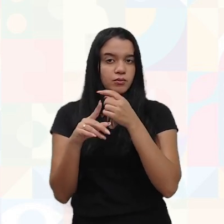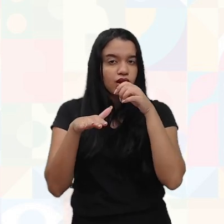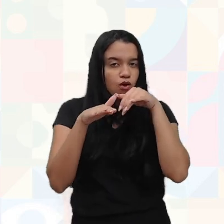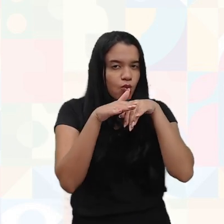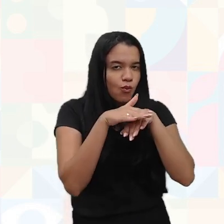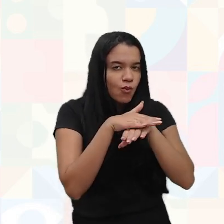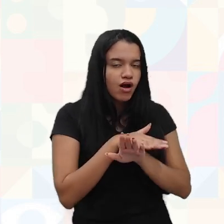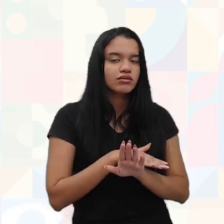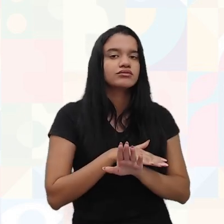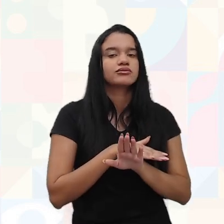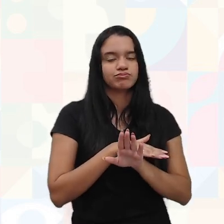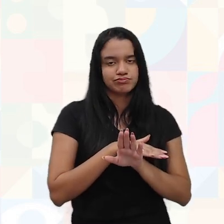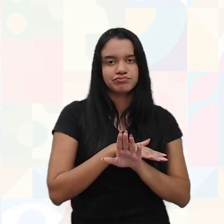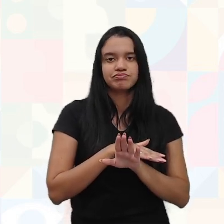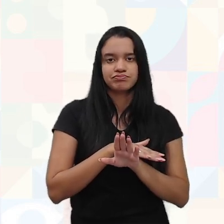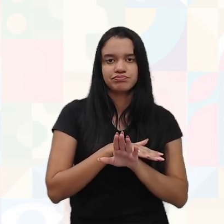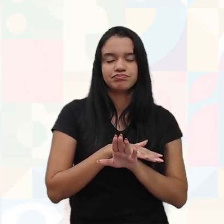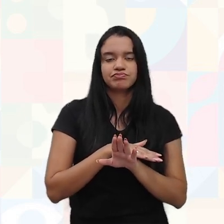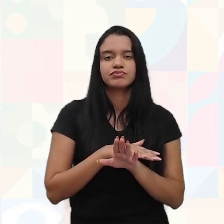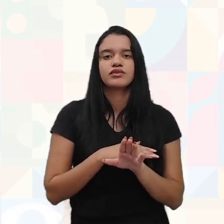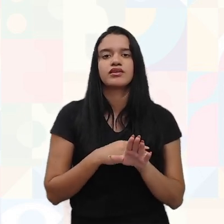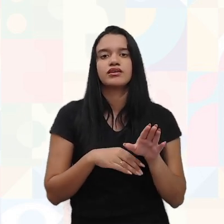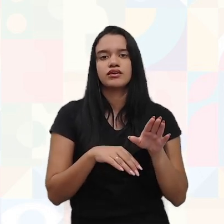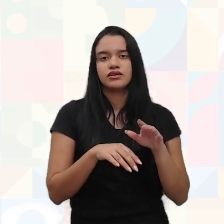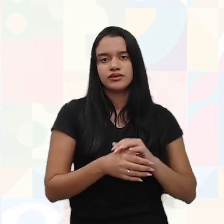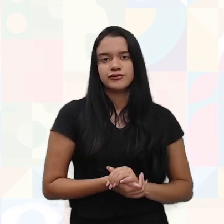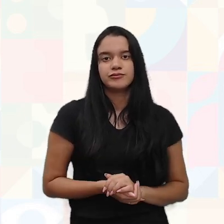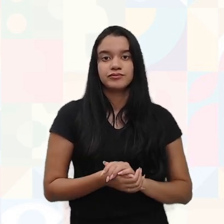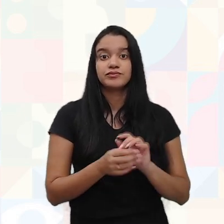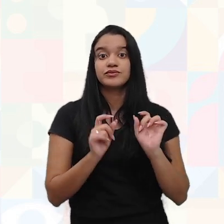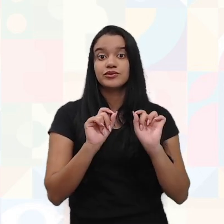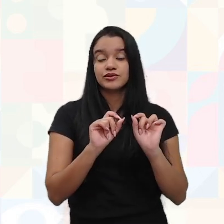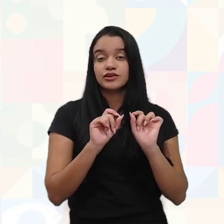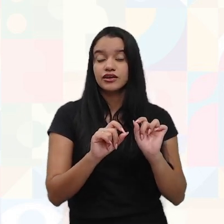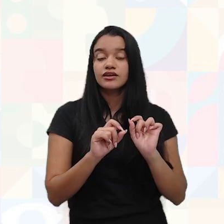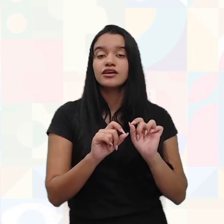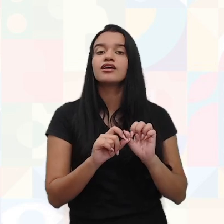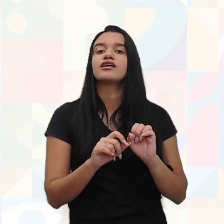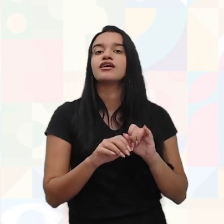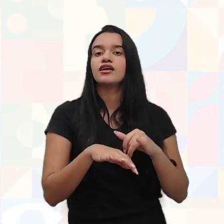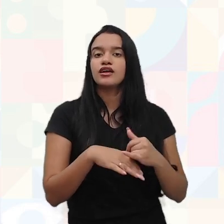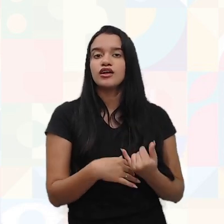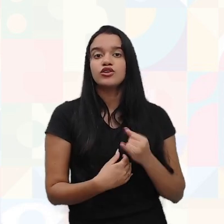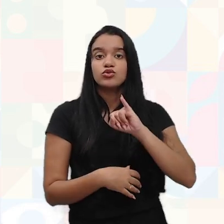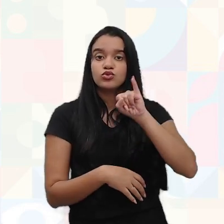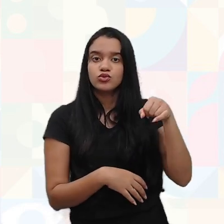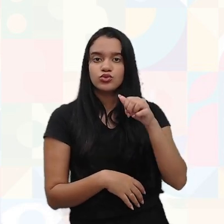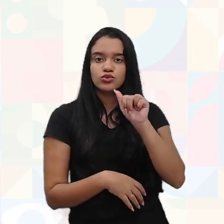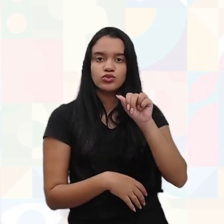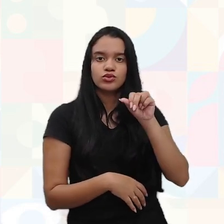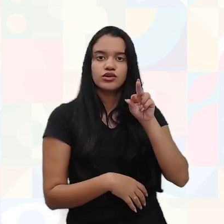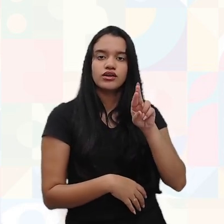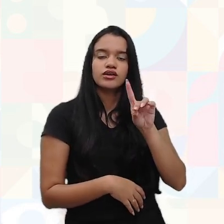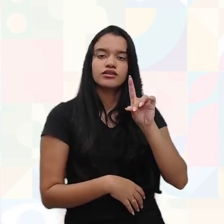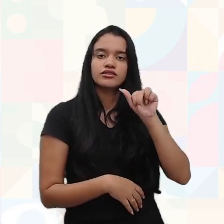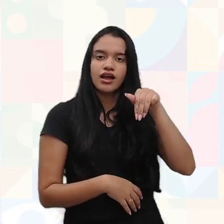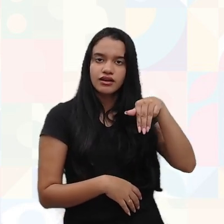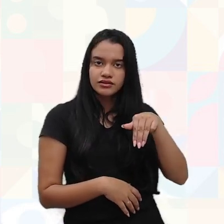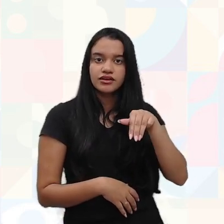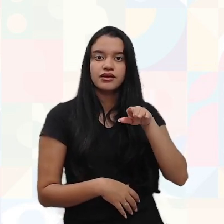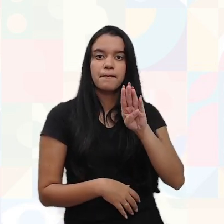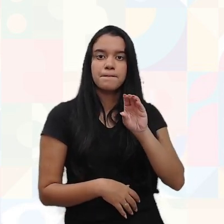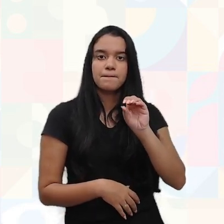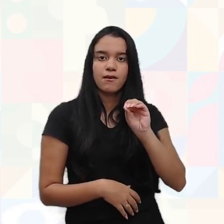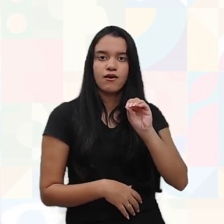foi desmontado e guardado no Jardim Botânico do Rio de Janeiro, onde tem a